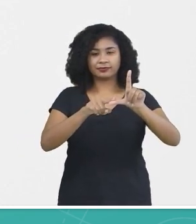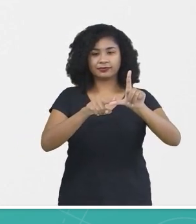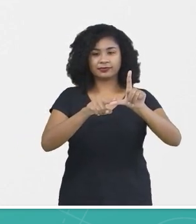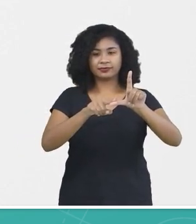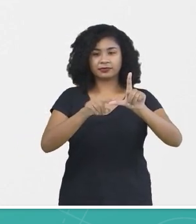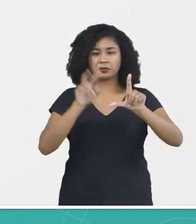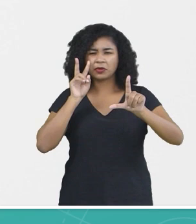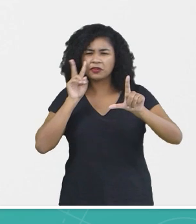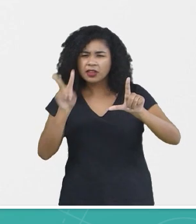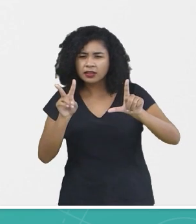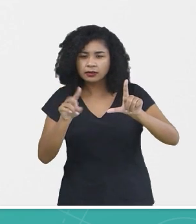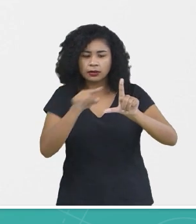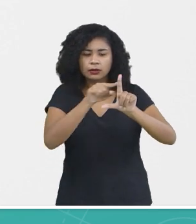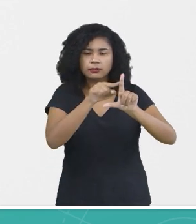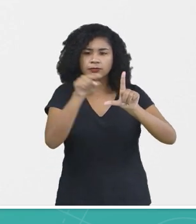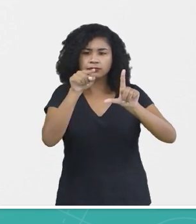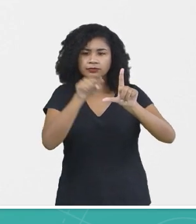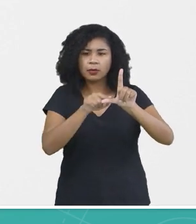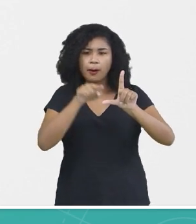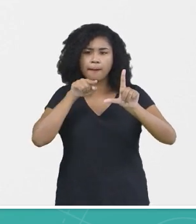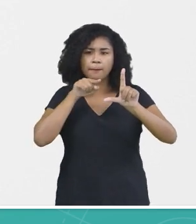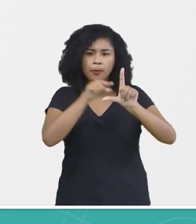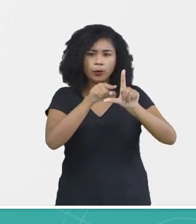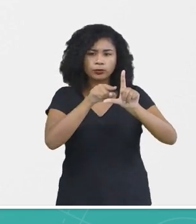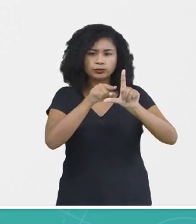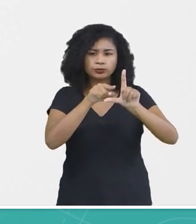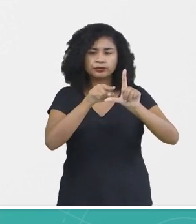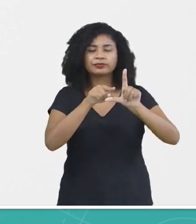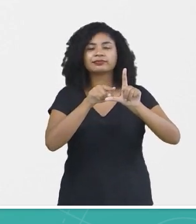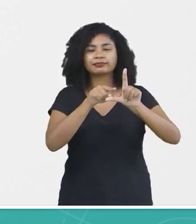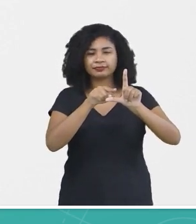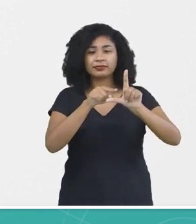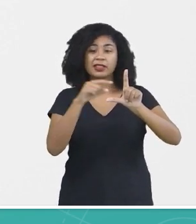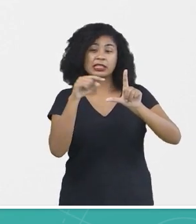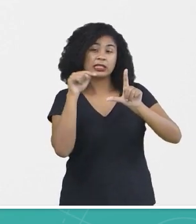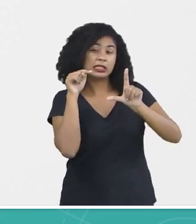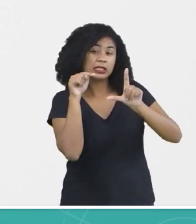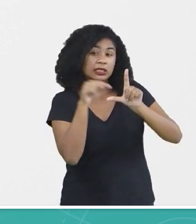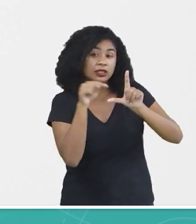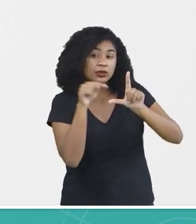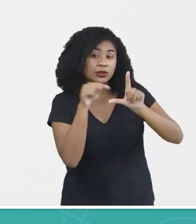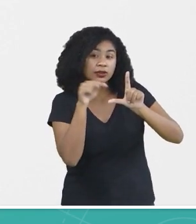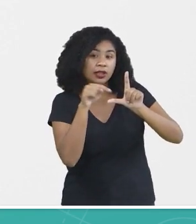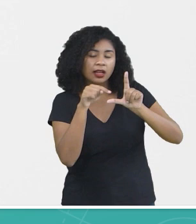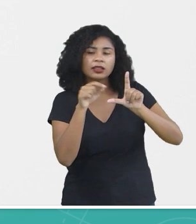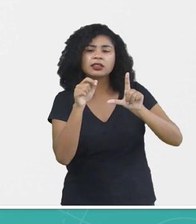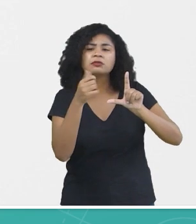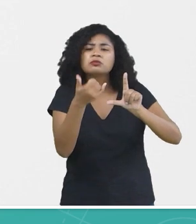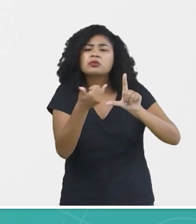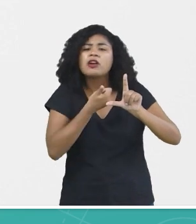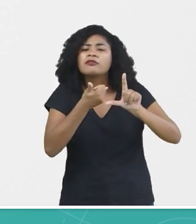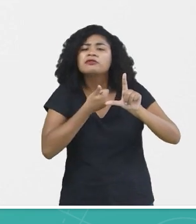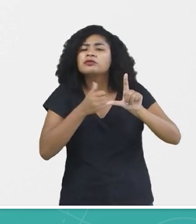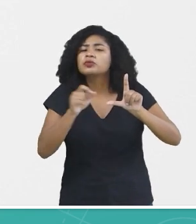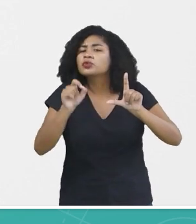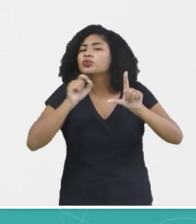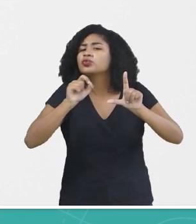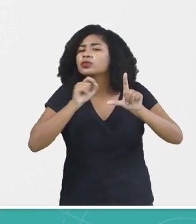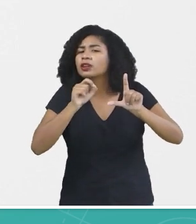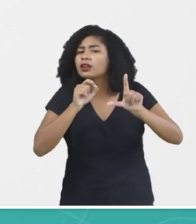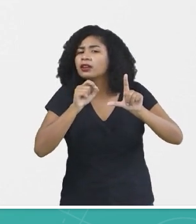com uma bolinha, né? Esse cantinho. Esse cantinho aqui me fala a seguinte informação. Olha,